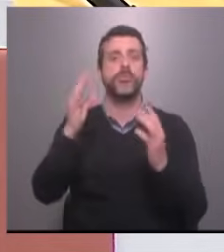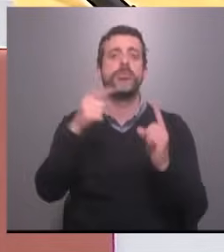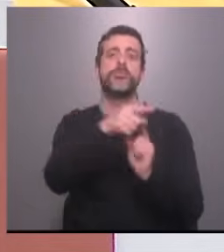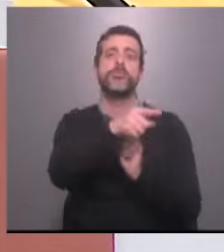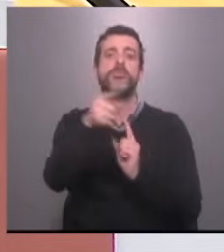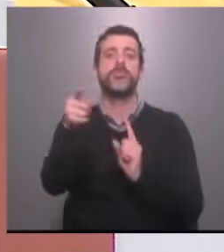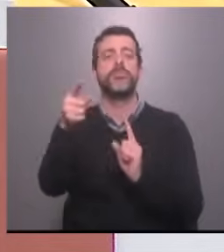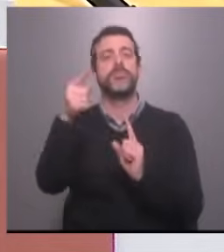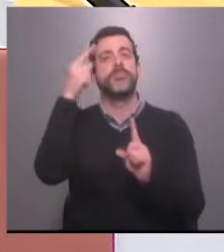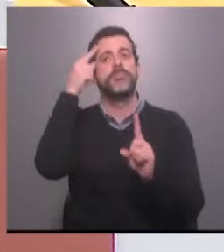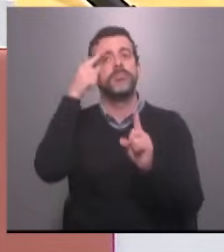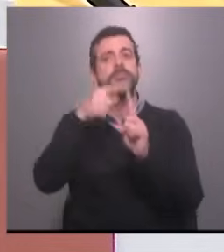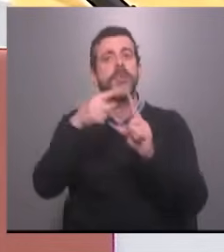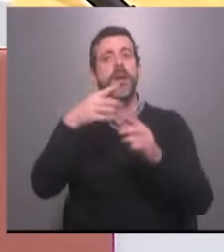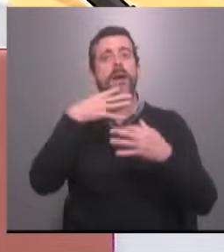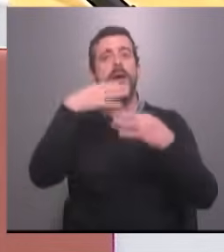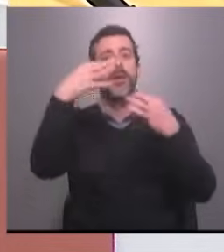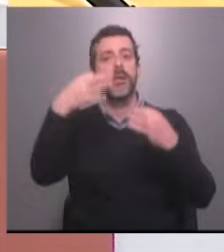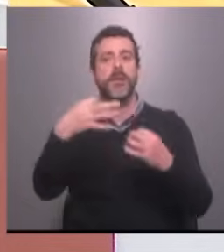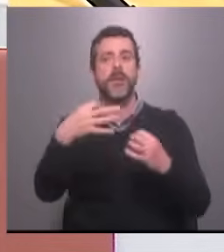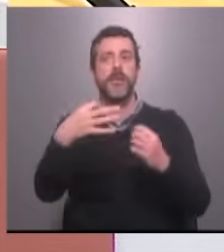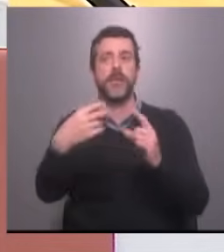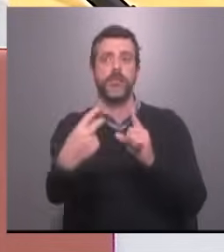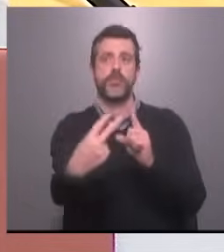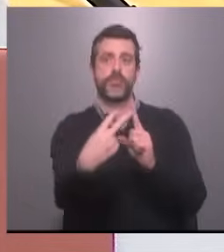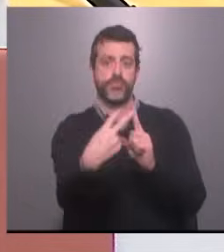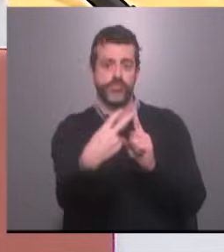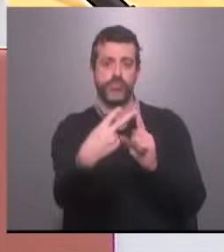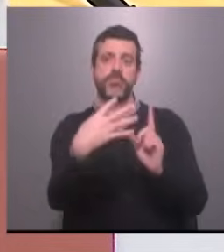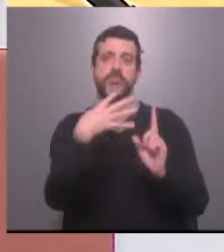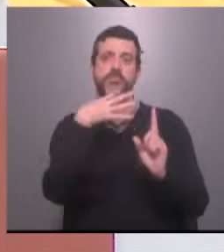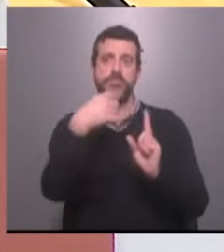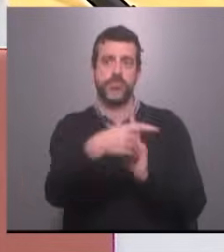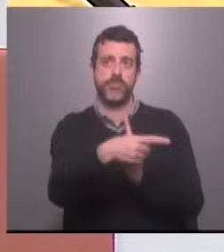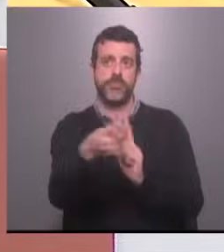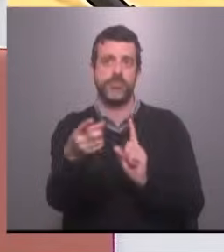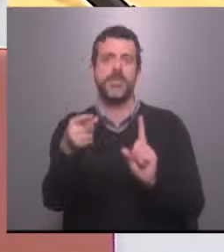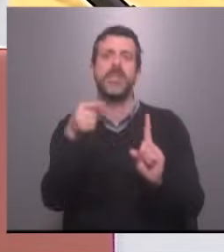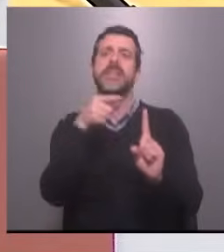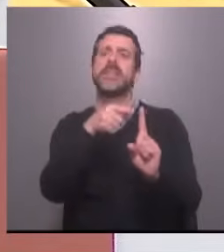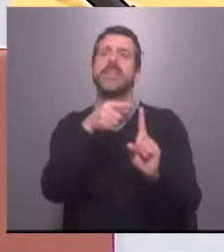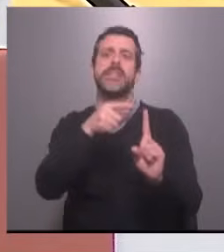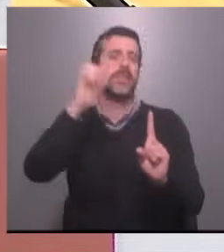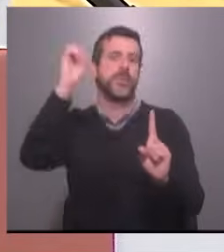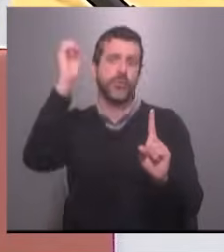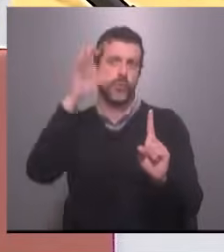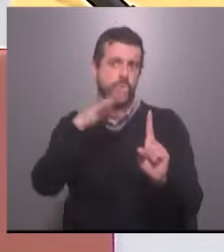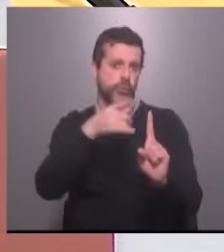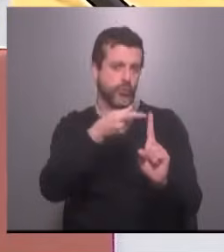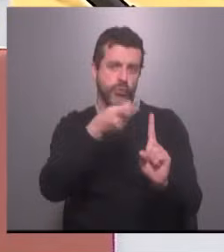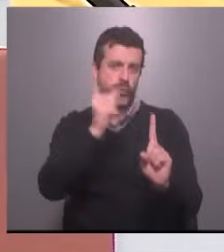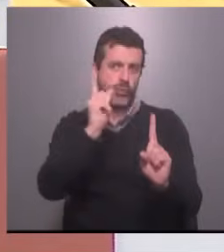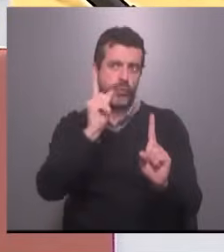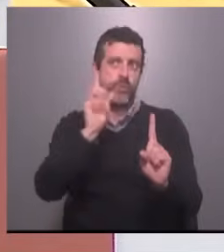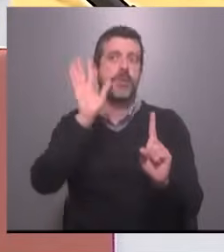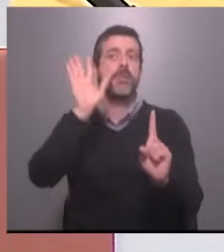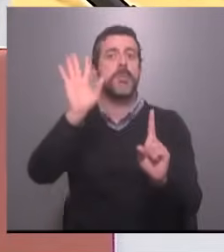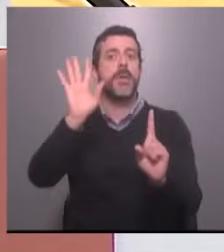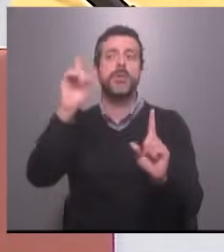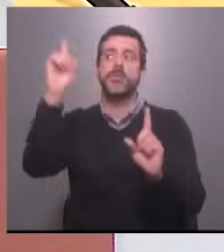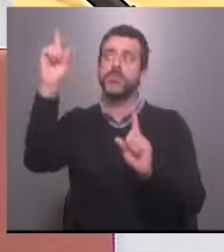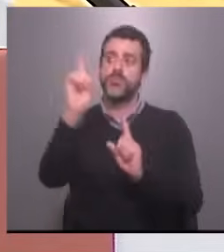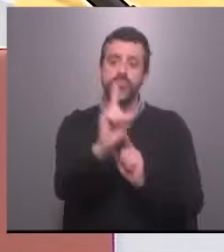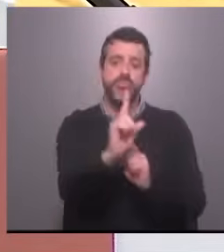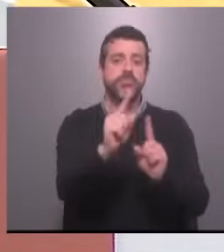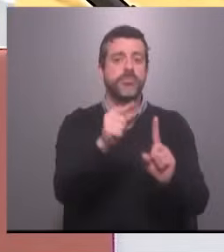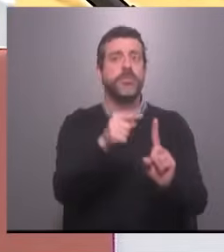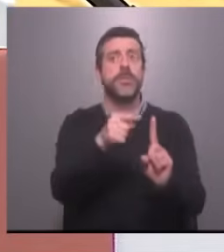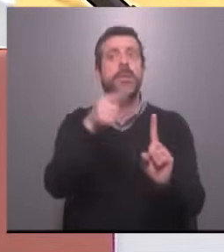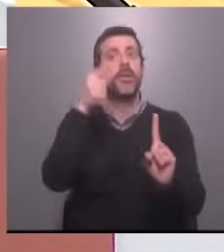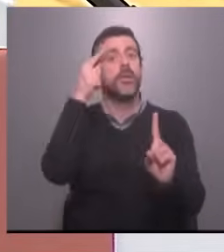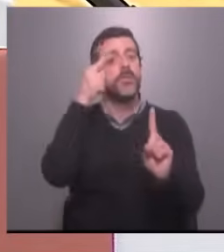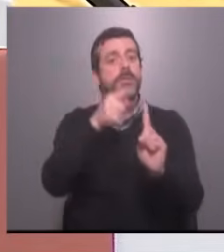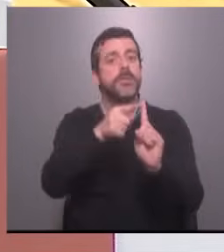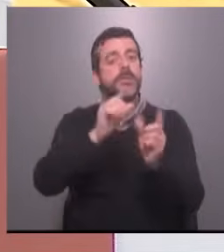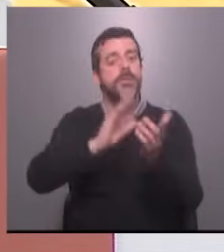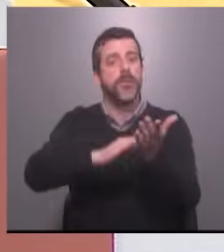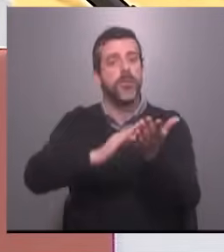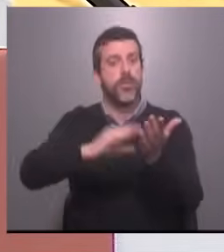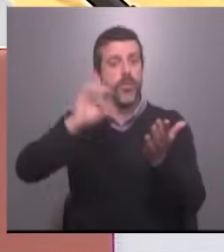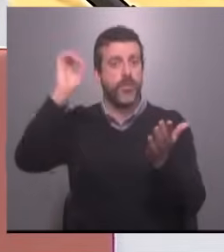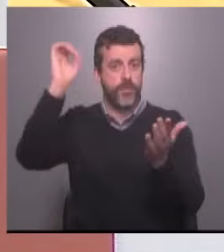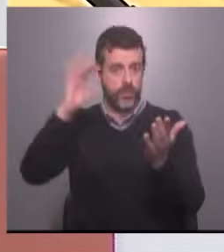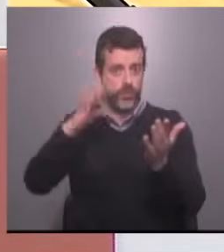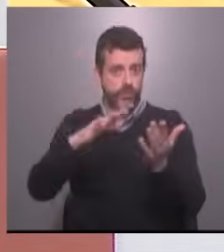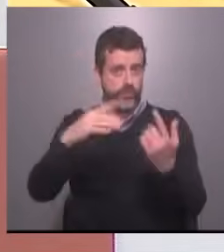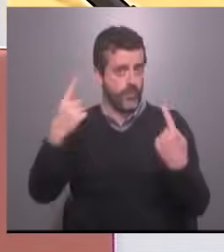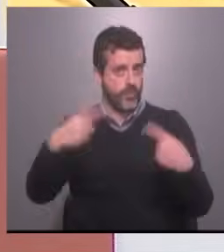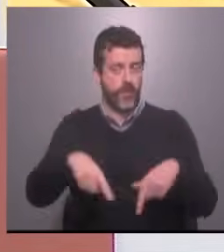luz, a fim de que todos acreditassem por meio dele. Ele não era a luz, mas veio para